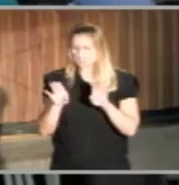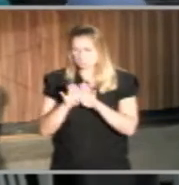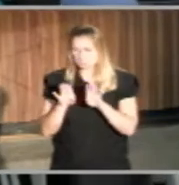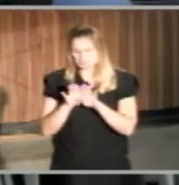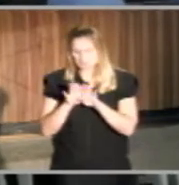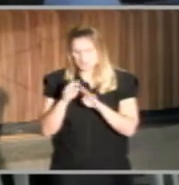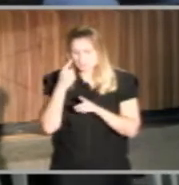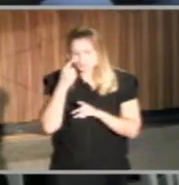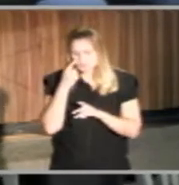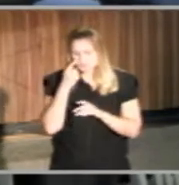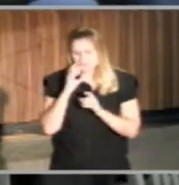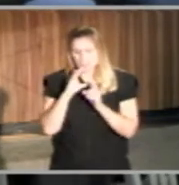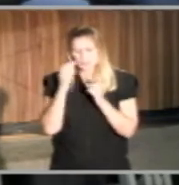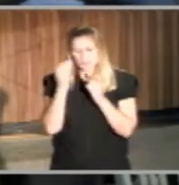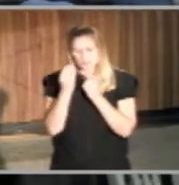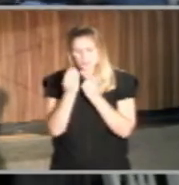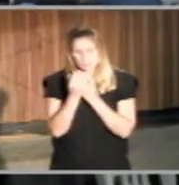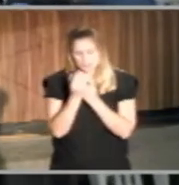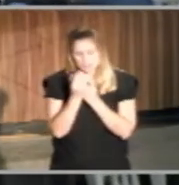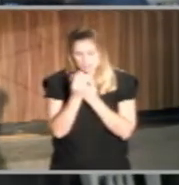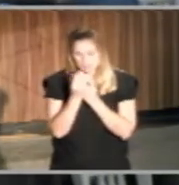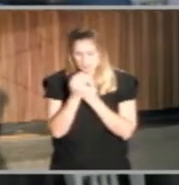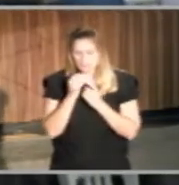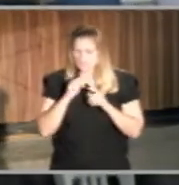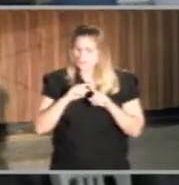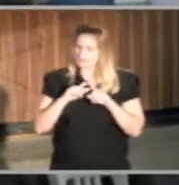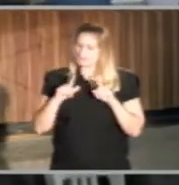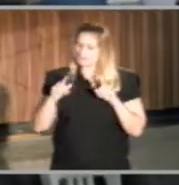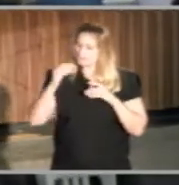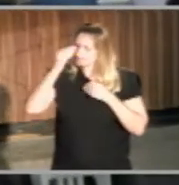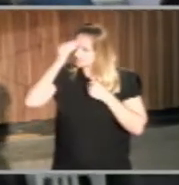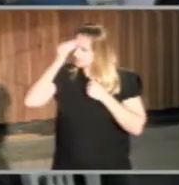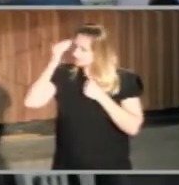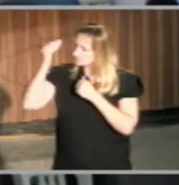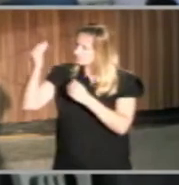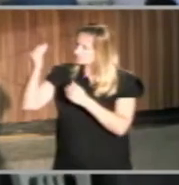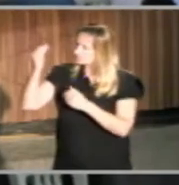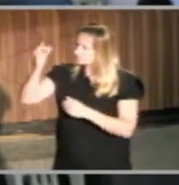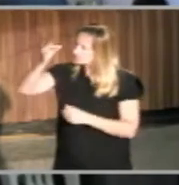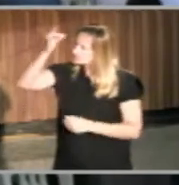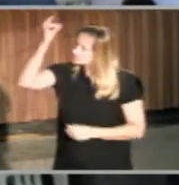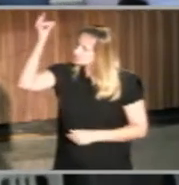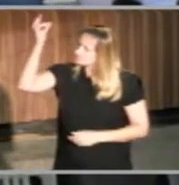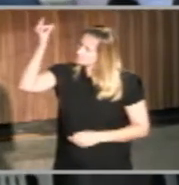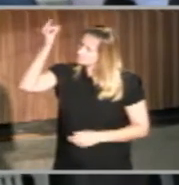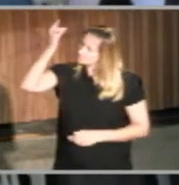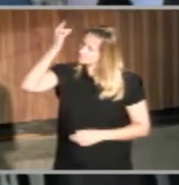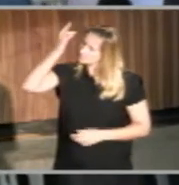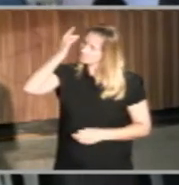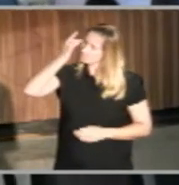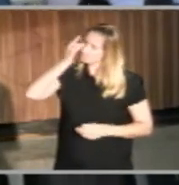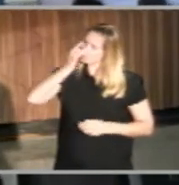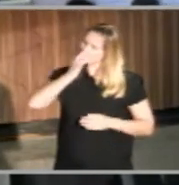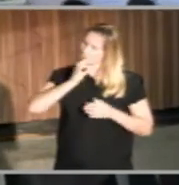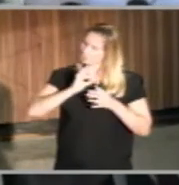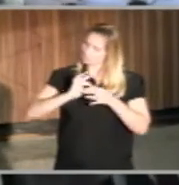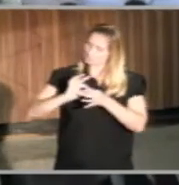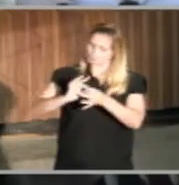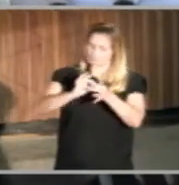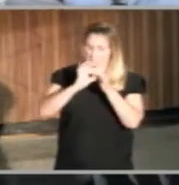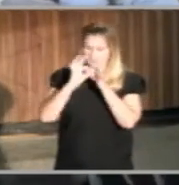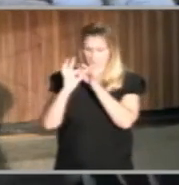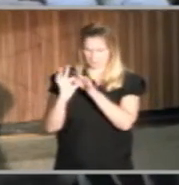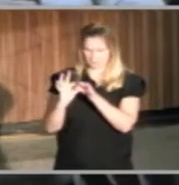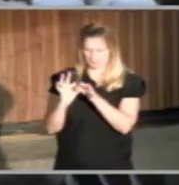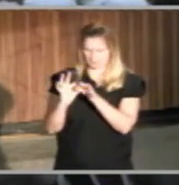tão distantes de nós, mas obrigada porque o Espírito do Senhor que nos une, faz com que